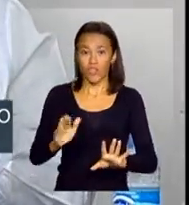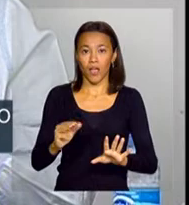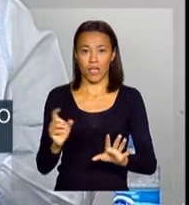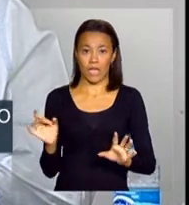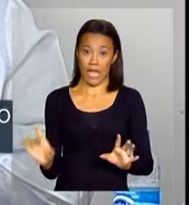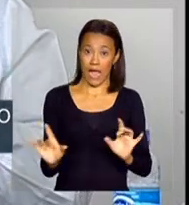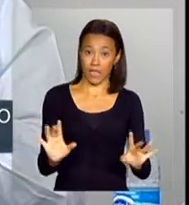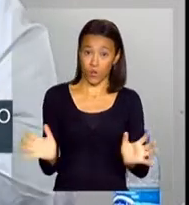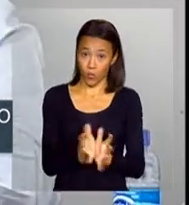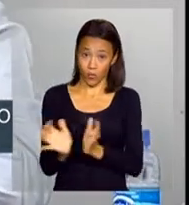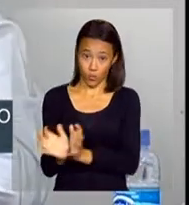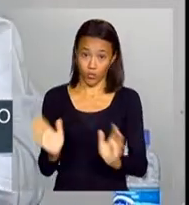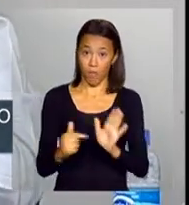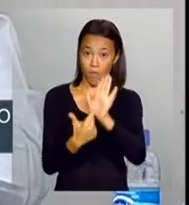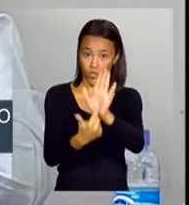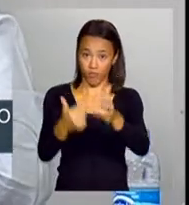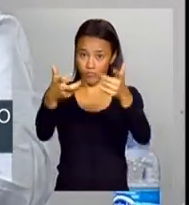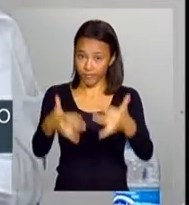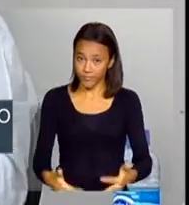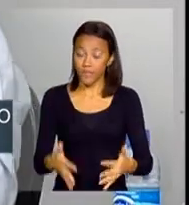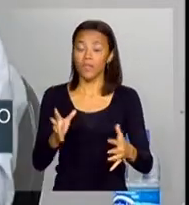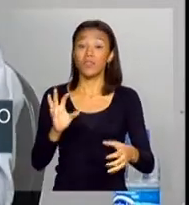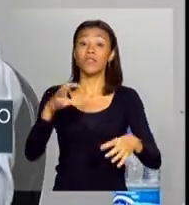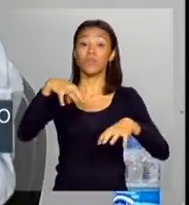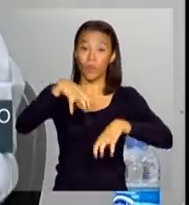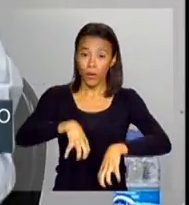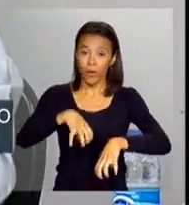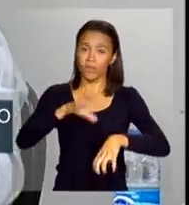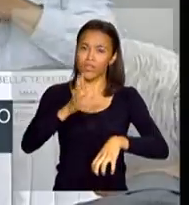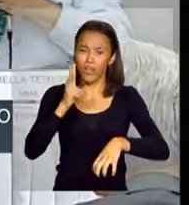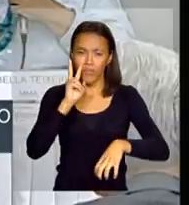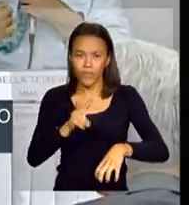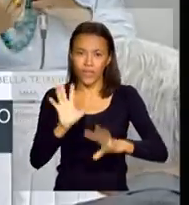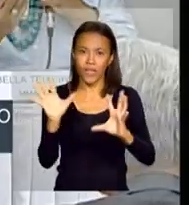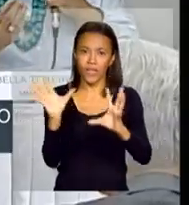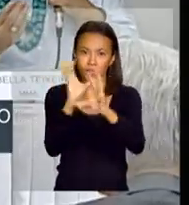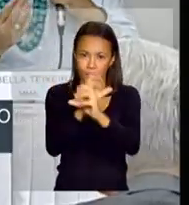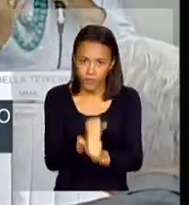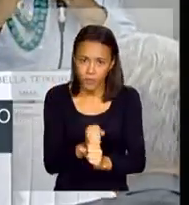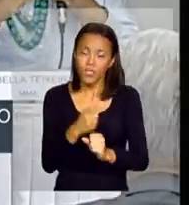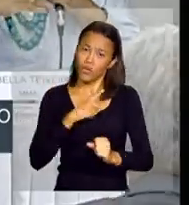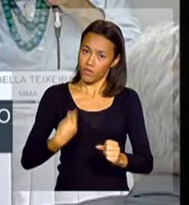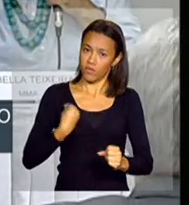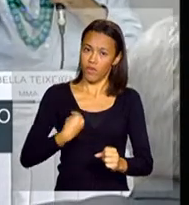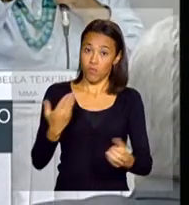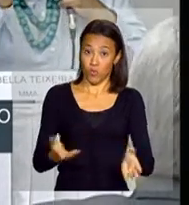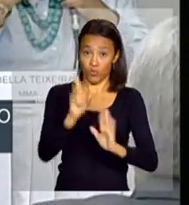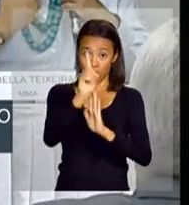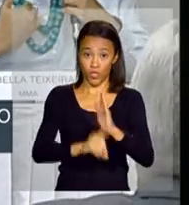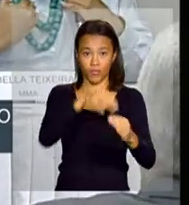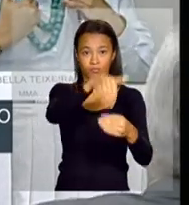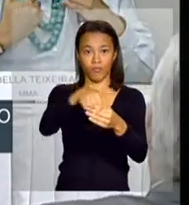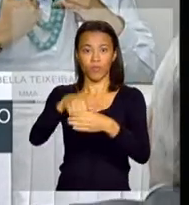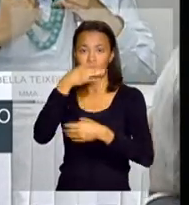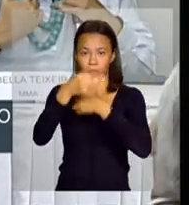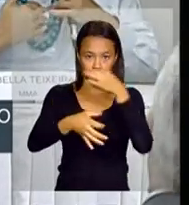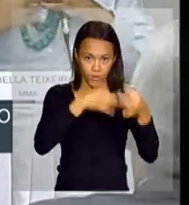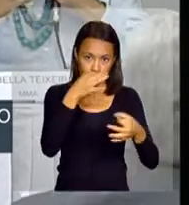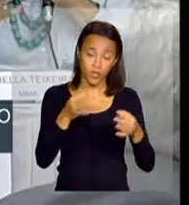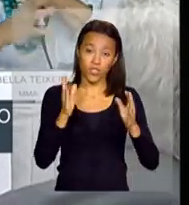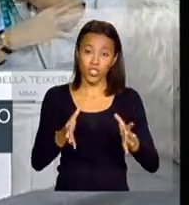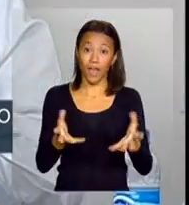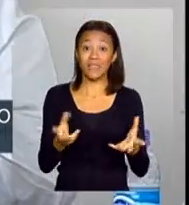suas posições e o Congresso, que é a síntese da sociedade brasileira, porque nós vivemos uma democracia, traduziu isso,